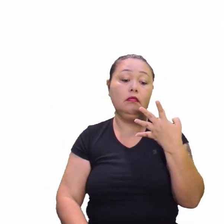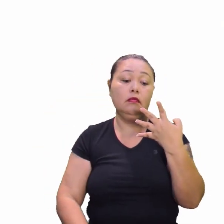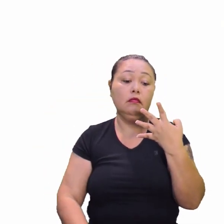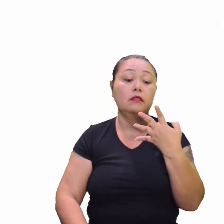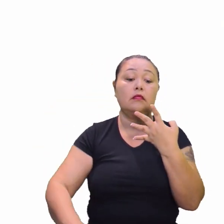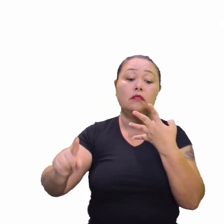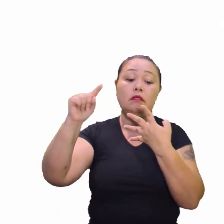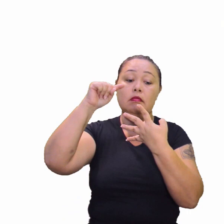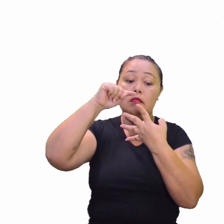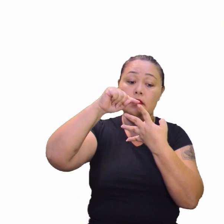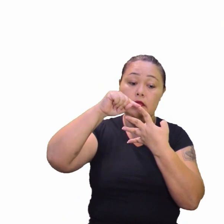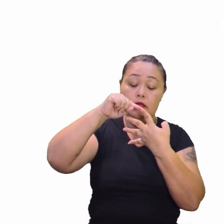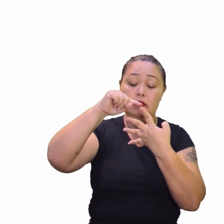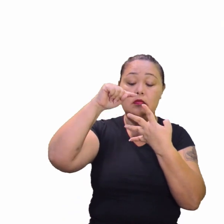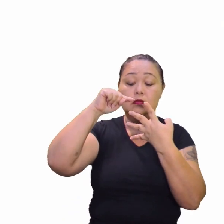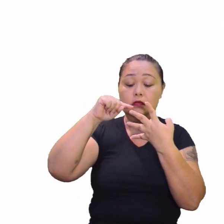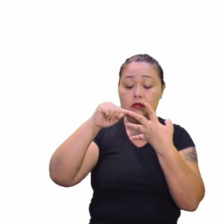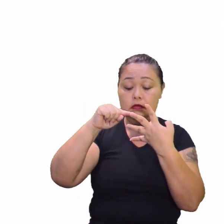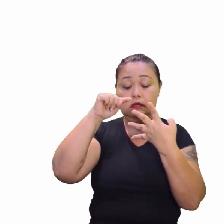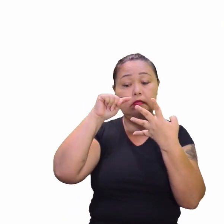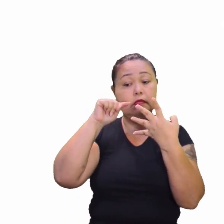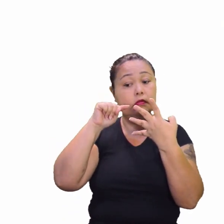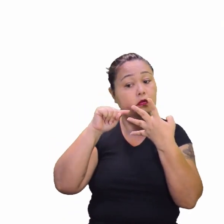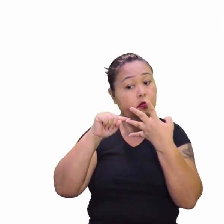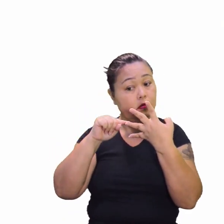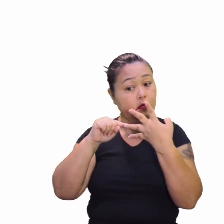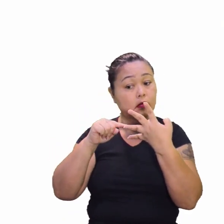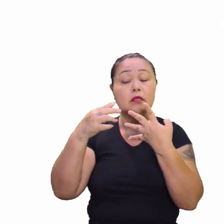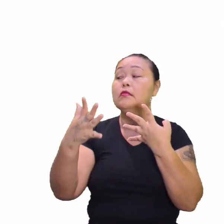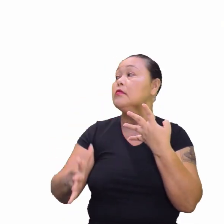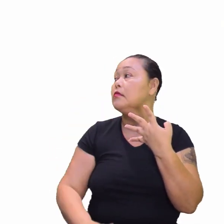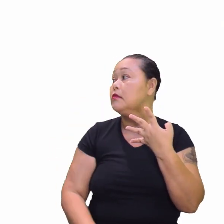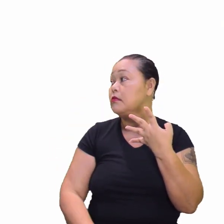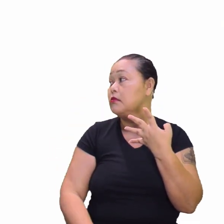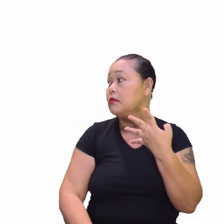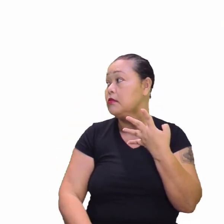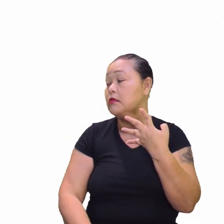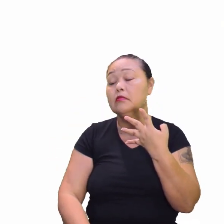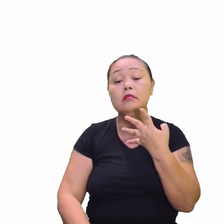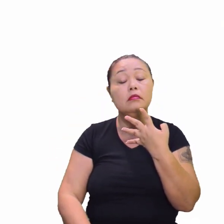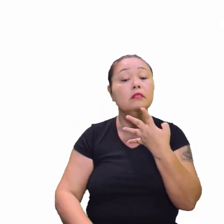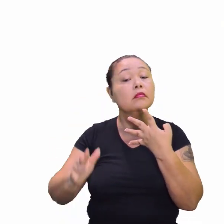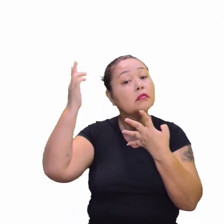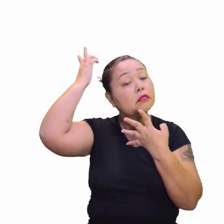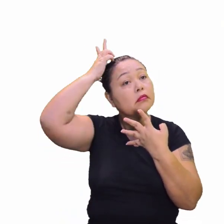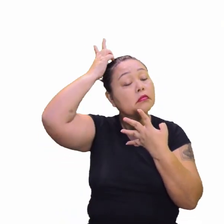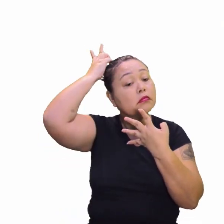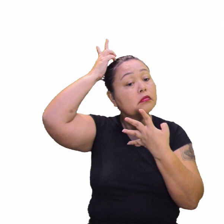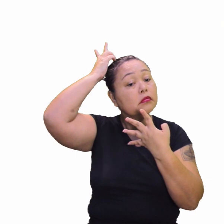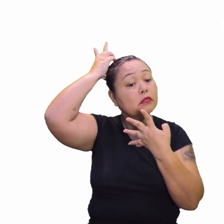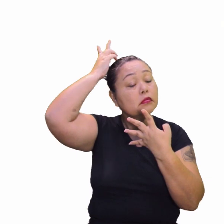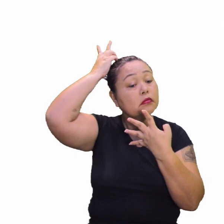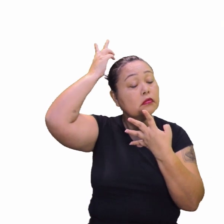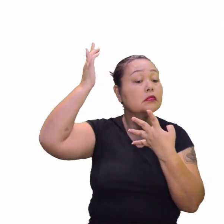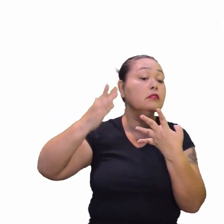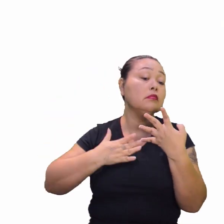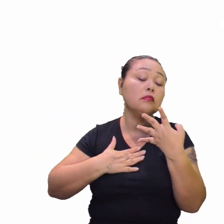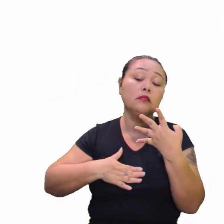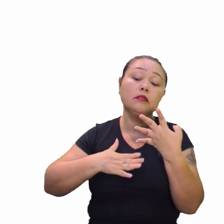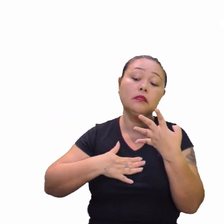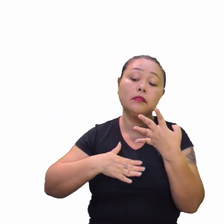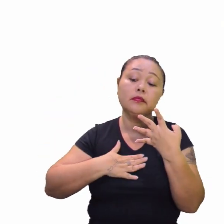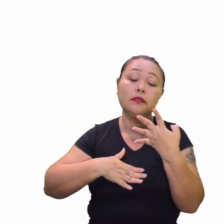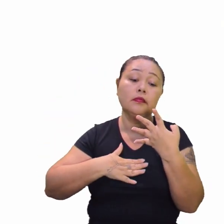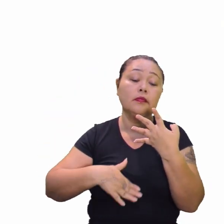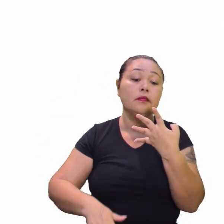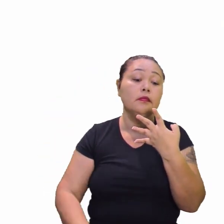4. Ou letra E, 1, 2 e 3. E aí, professor? De boa, tranquilo. Tranquilo,